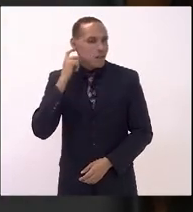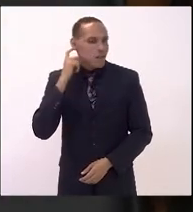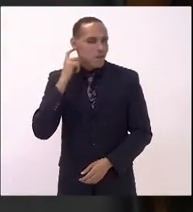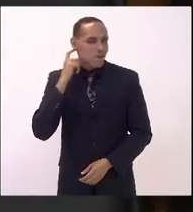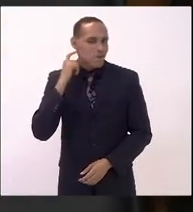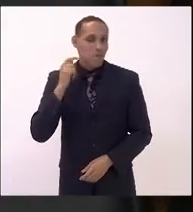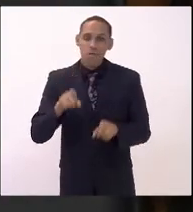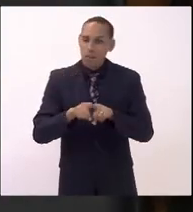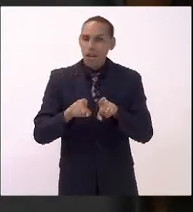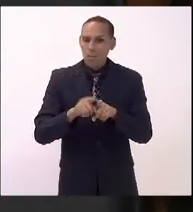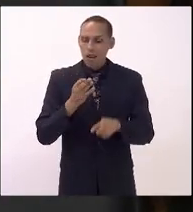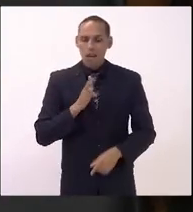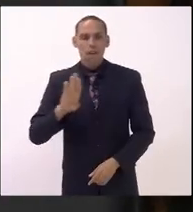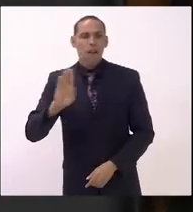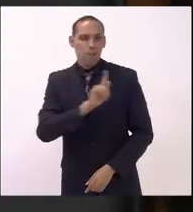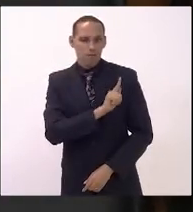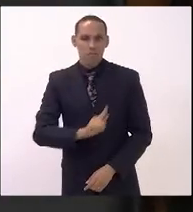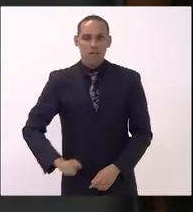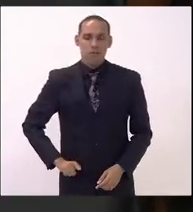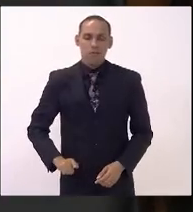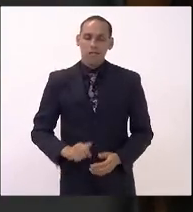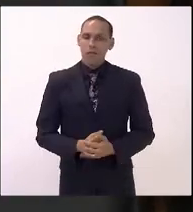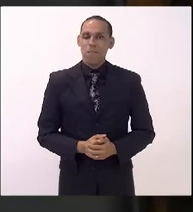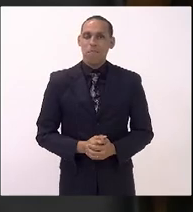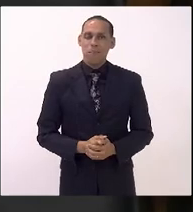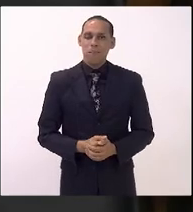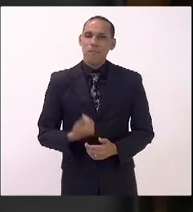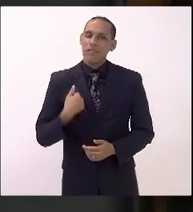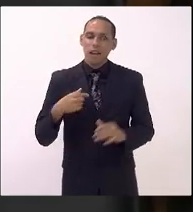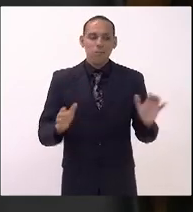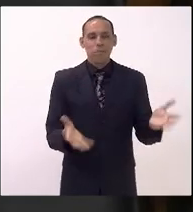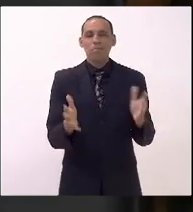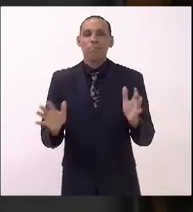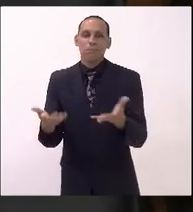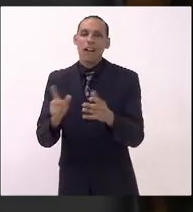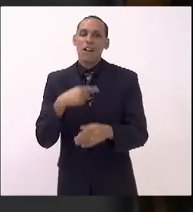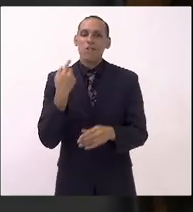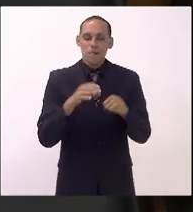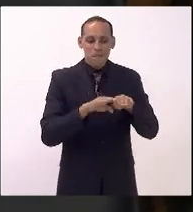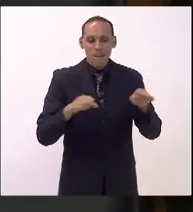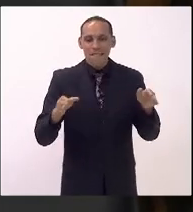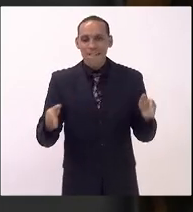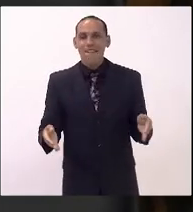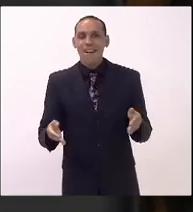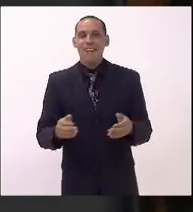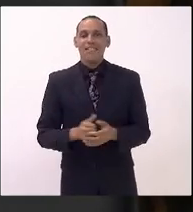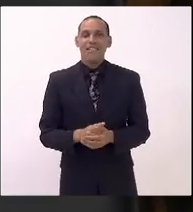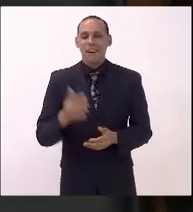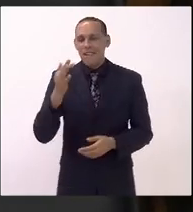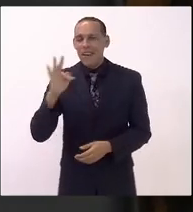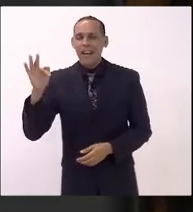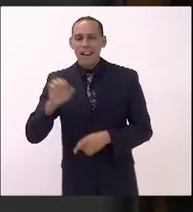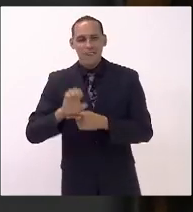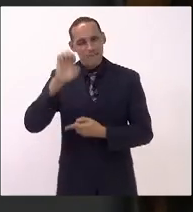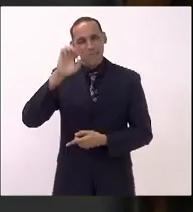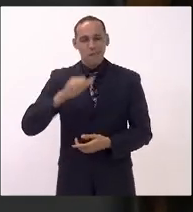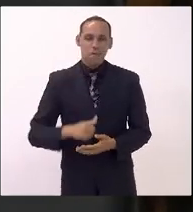a governador, né? E farei a campanha das nossas bancadas federais e